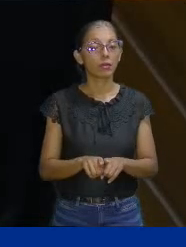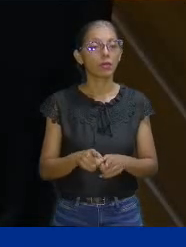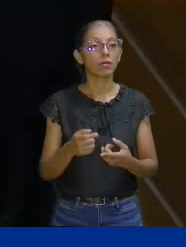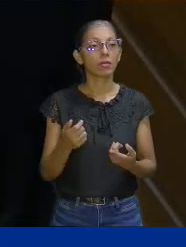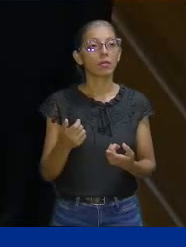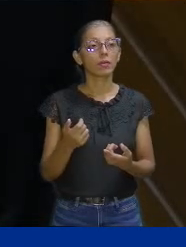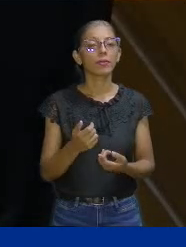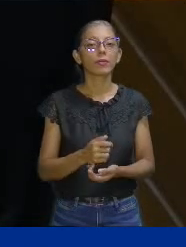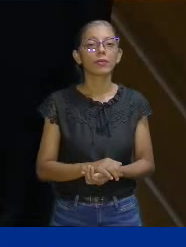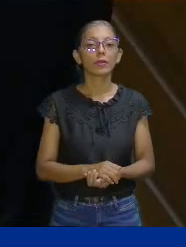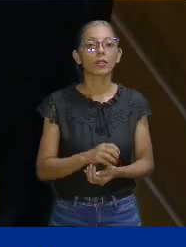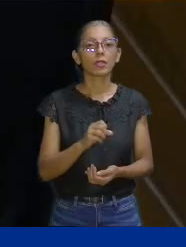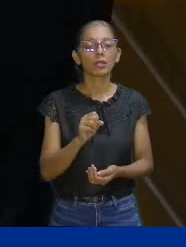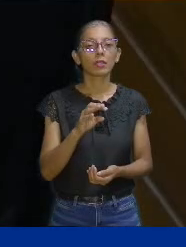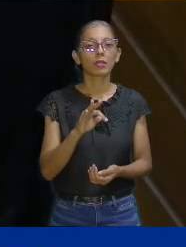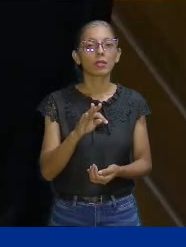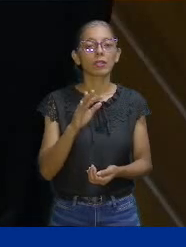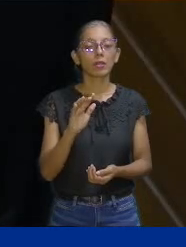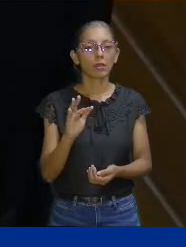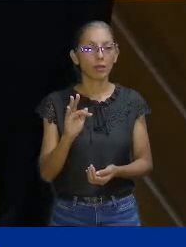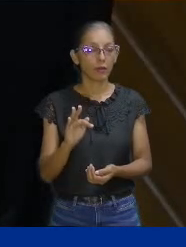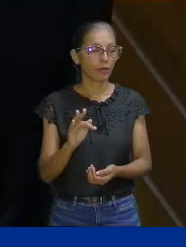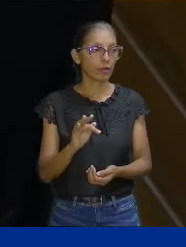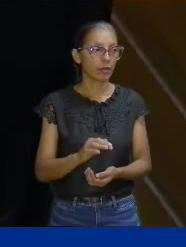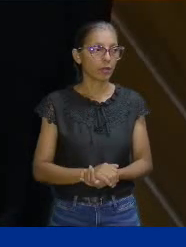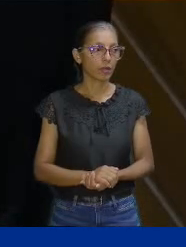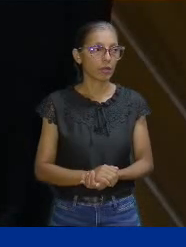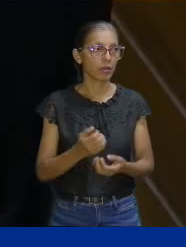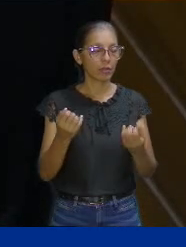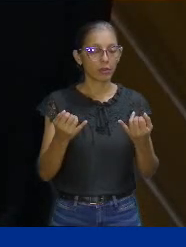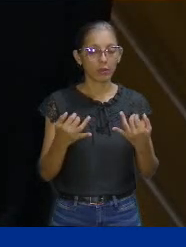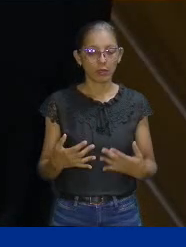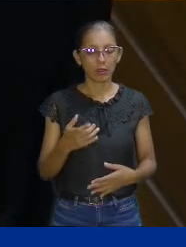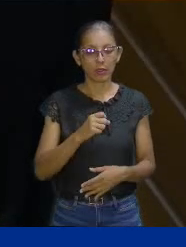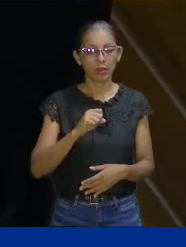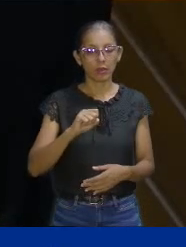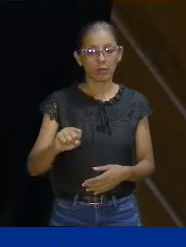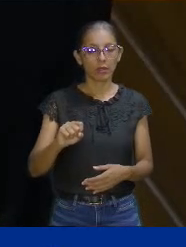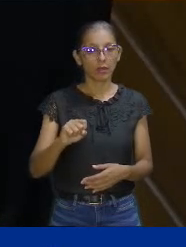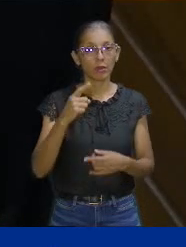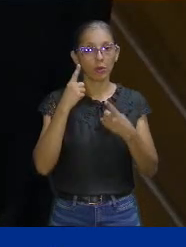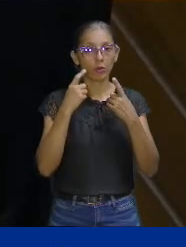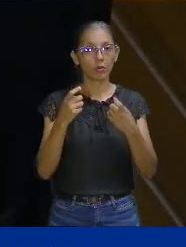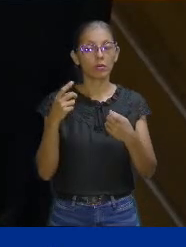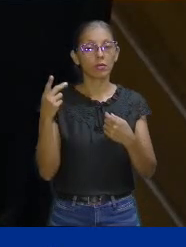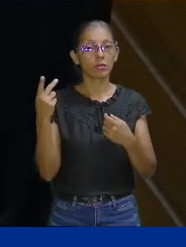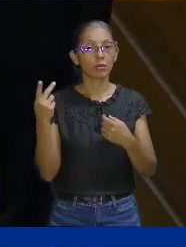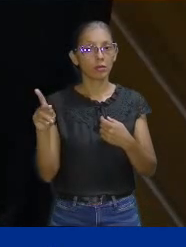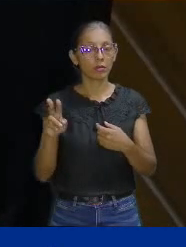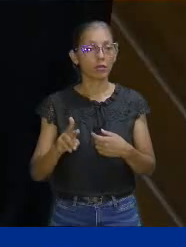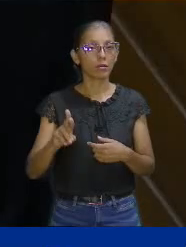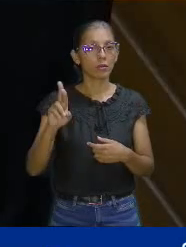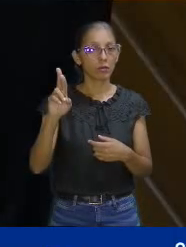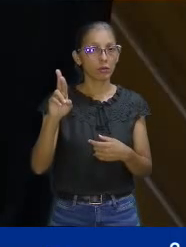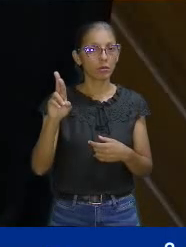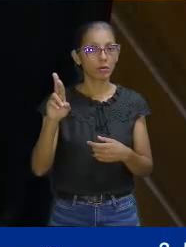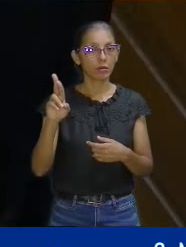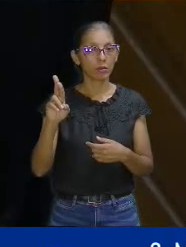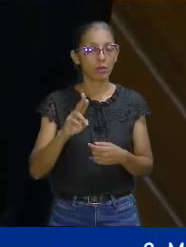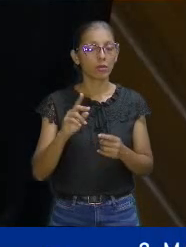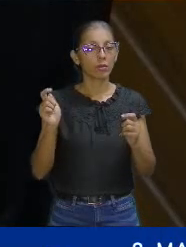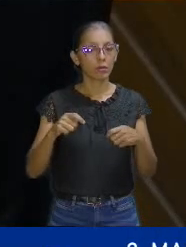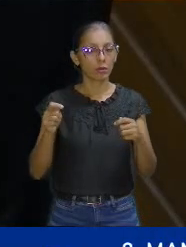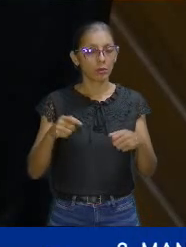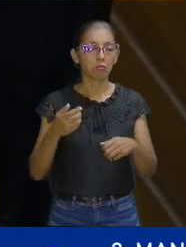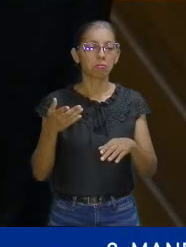do STF consolidou o entendimento de que é direito do defensor, no interesse do representado, ter